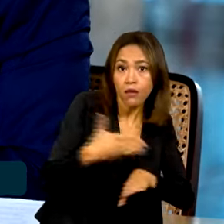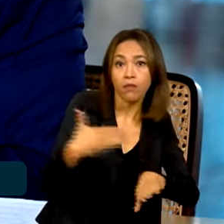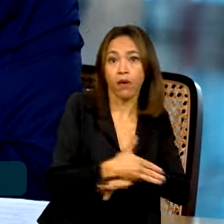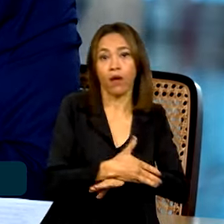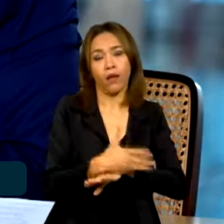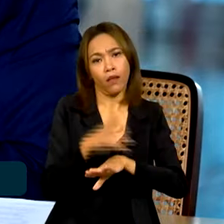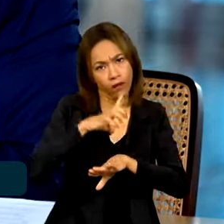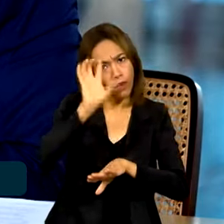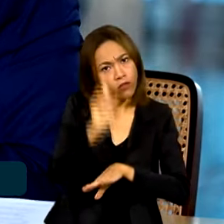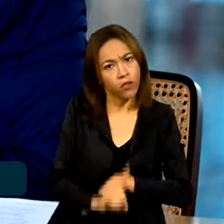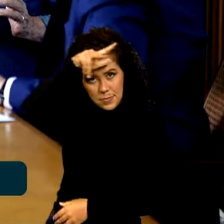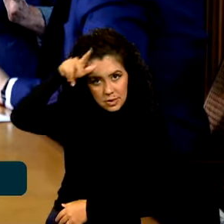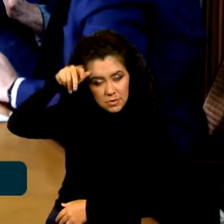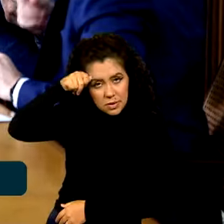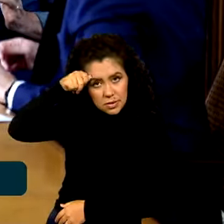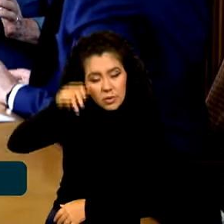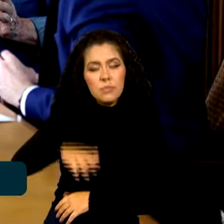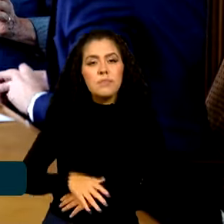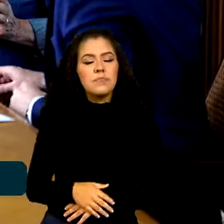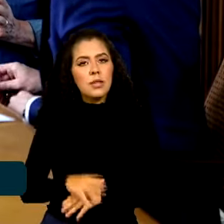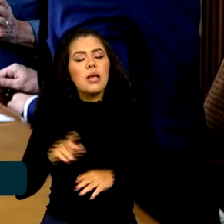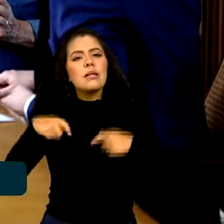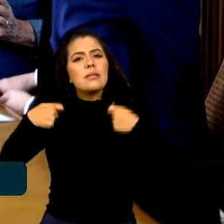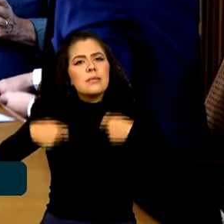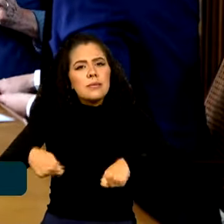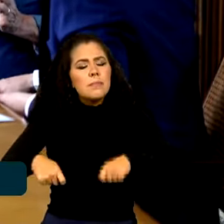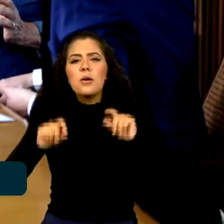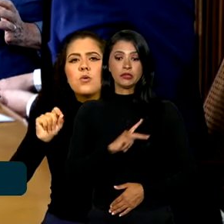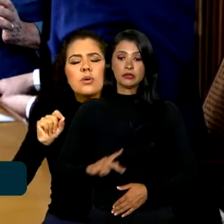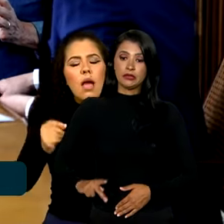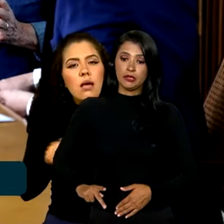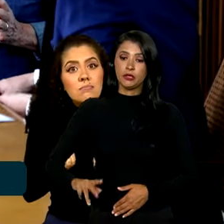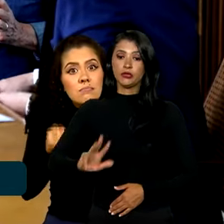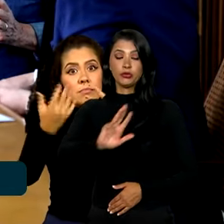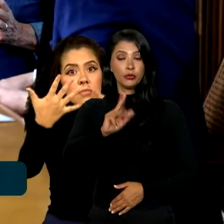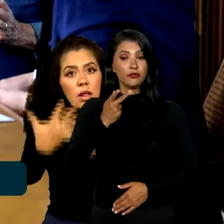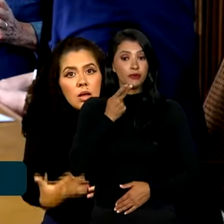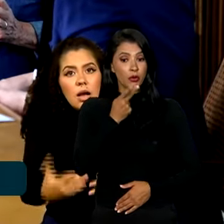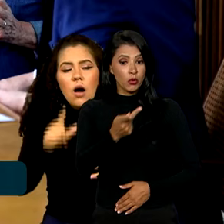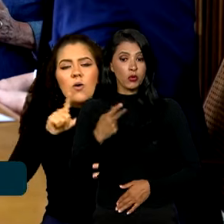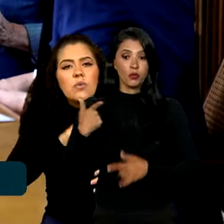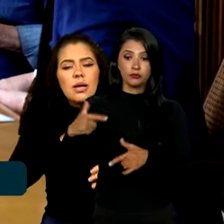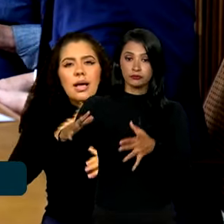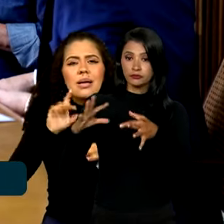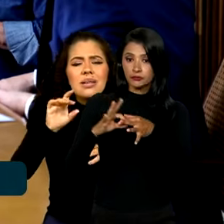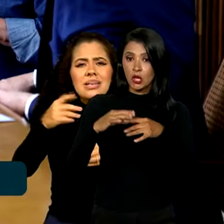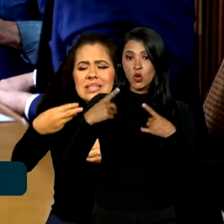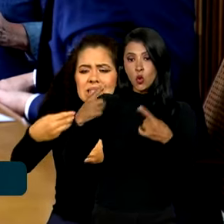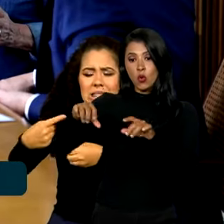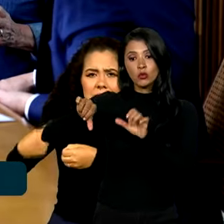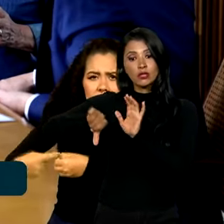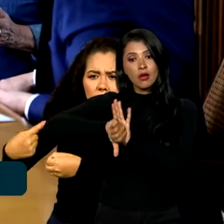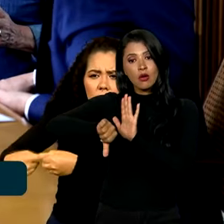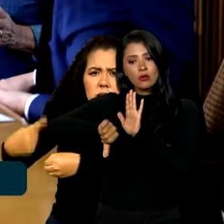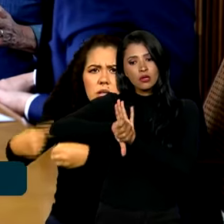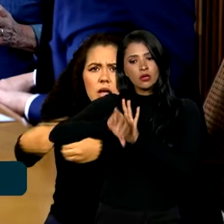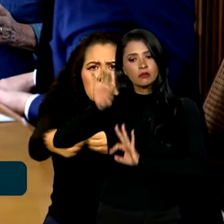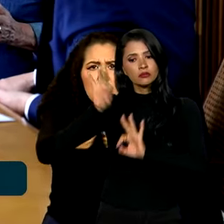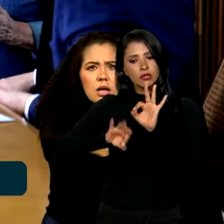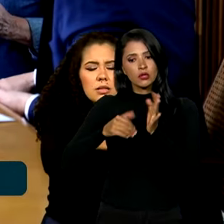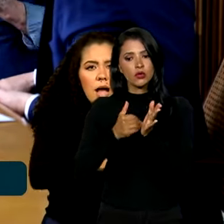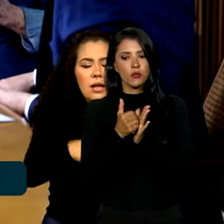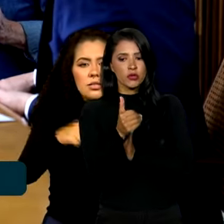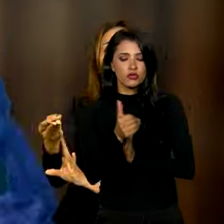podem ter direito a fazer o seu financiamento Lula também falou sobre a operação integrada de combate ao crime organizado que teve início